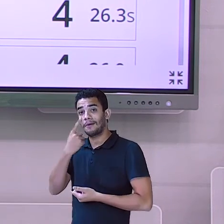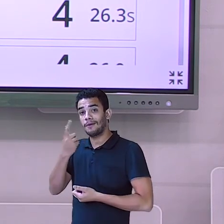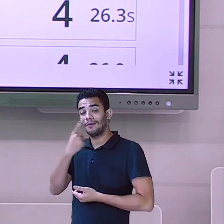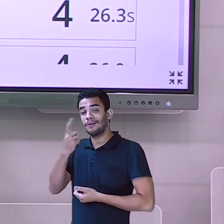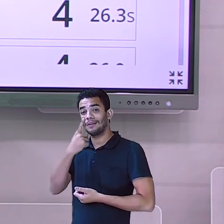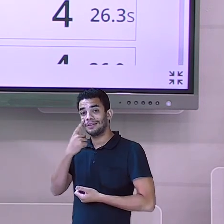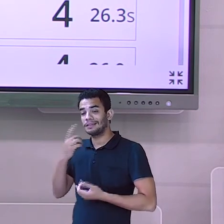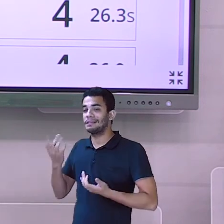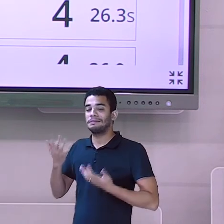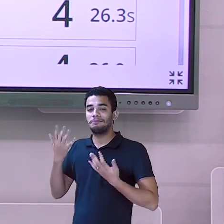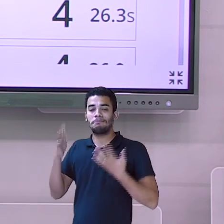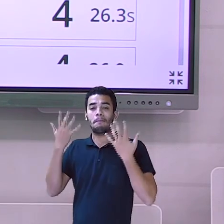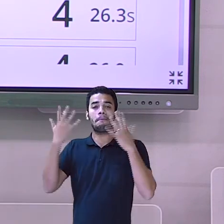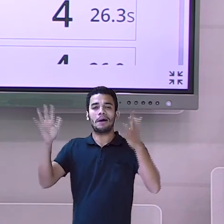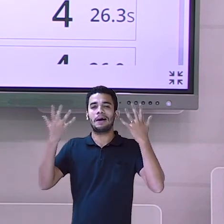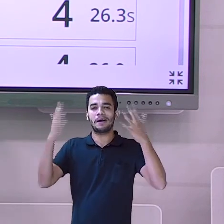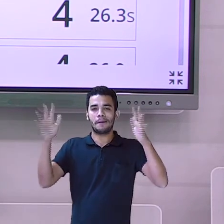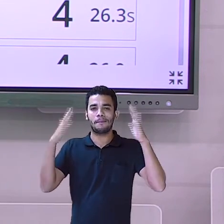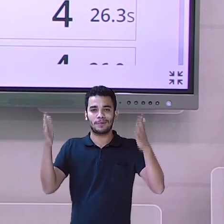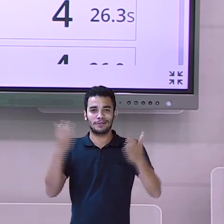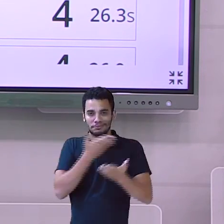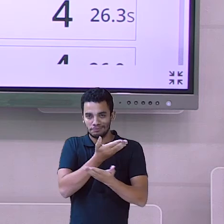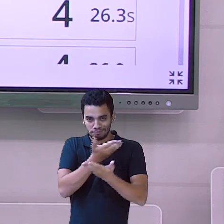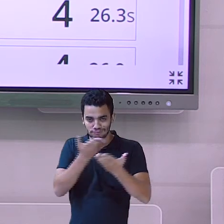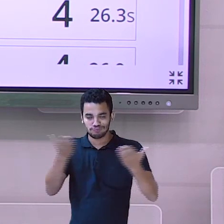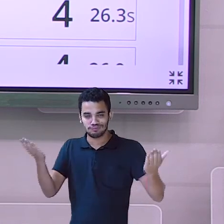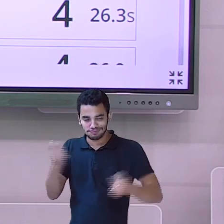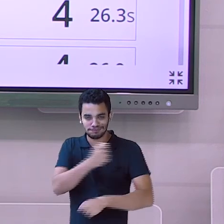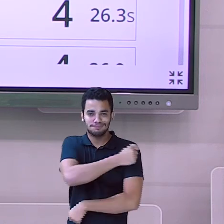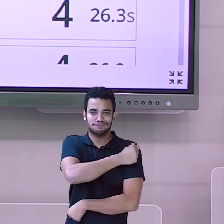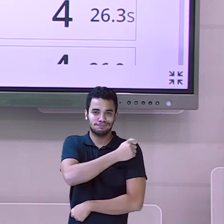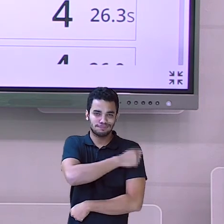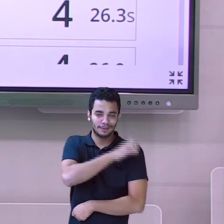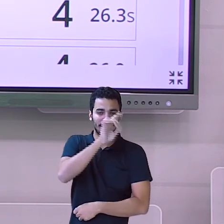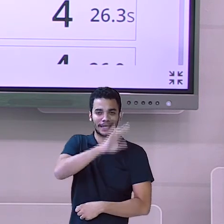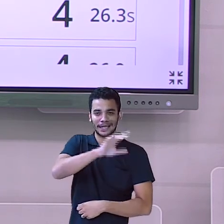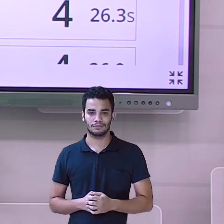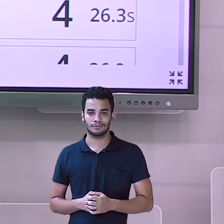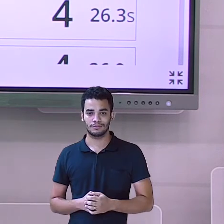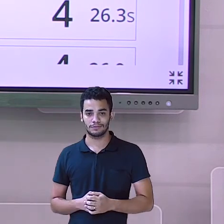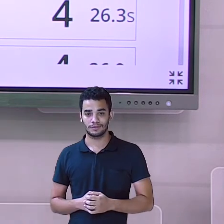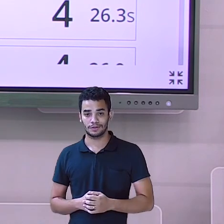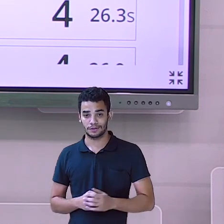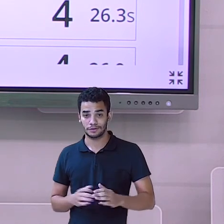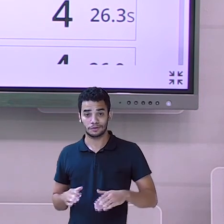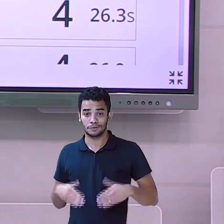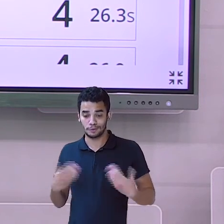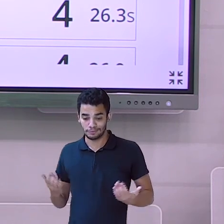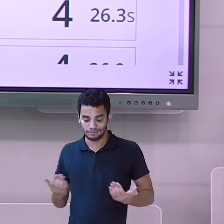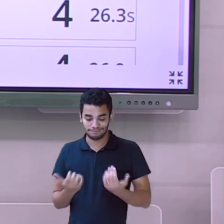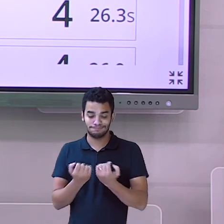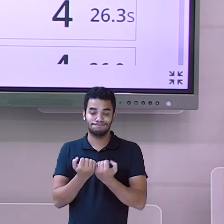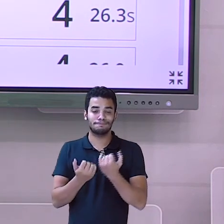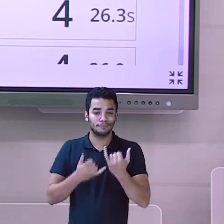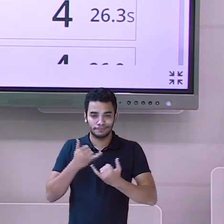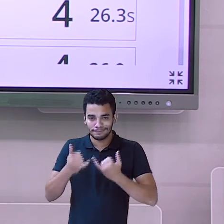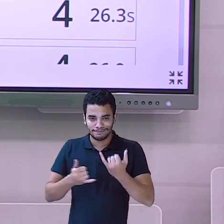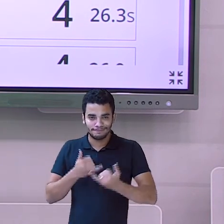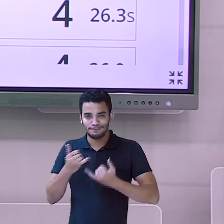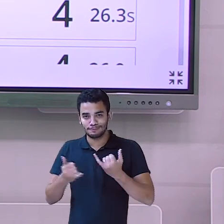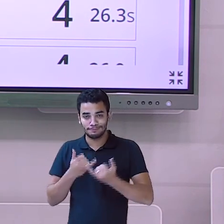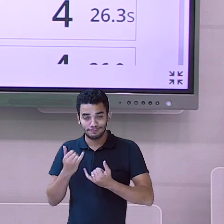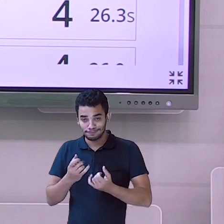Juan e o William. Parabéns aos estudantes que estão jogando o nosso jogo. E ele está lá na plataforma. Então esse foi o nosso jogo. Eu espero que